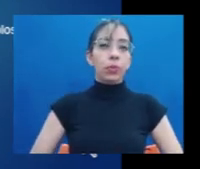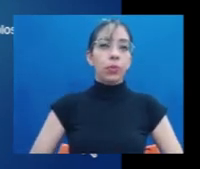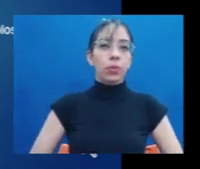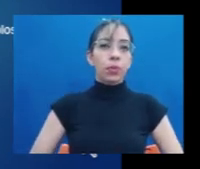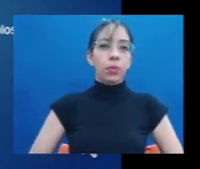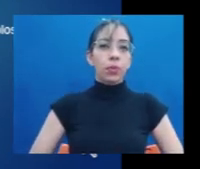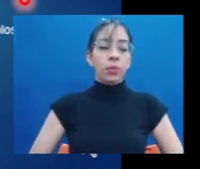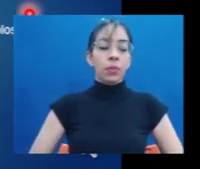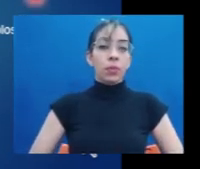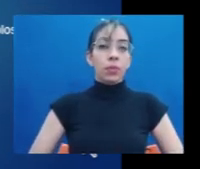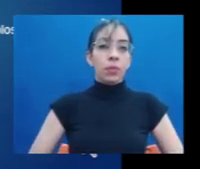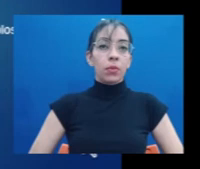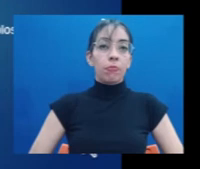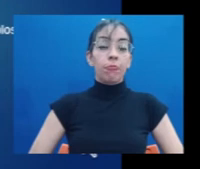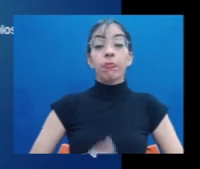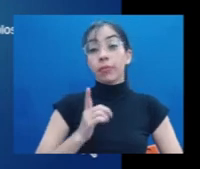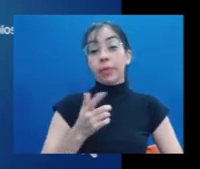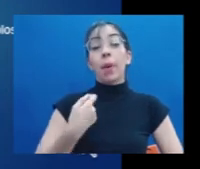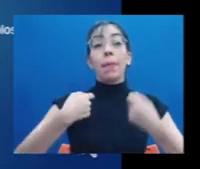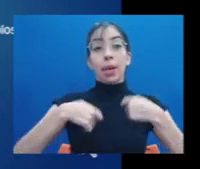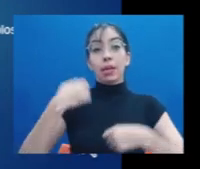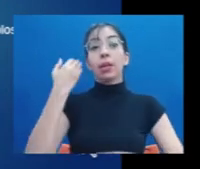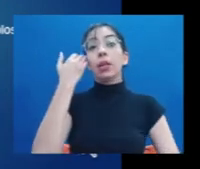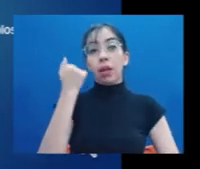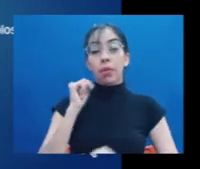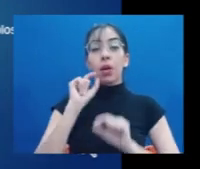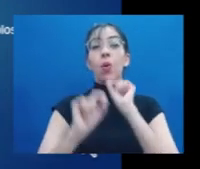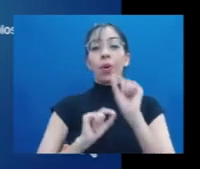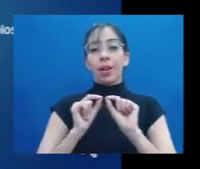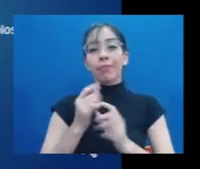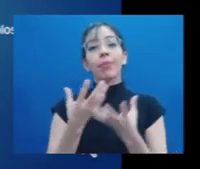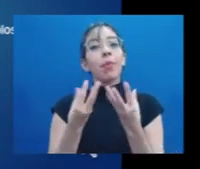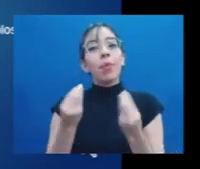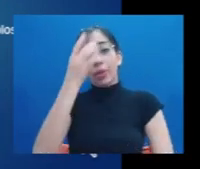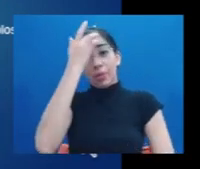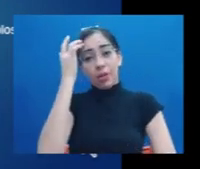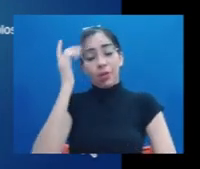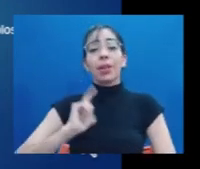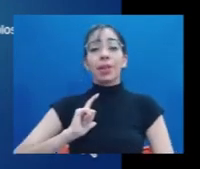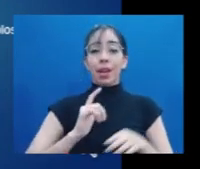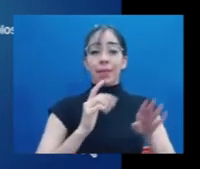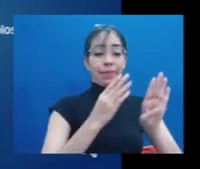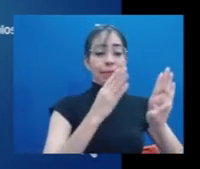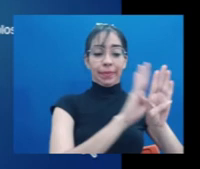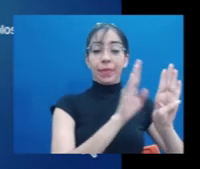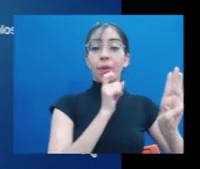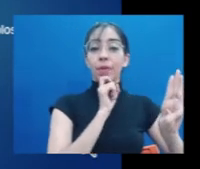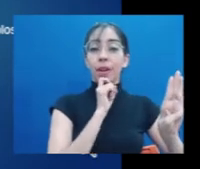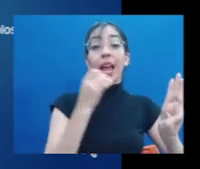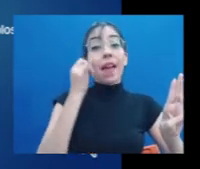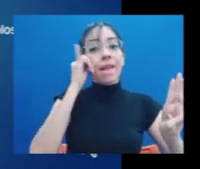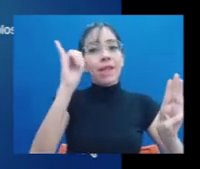veem aqui, né, os vidros espatifados, essa fuligem aqui no chão e para olhares mais atentos, jaz aqui um balão